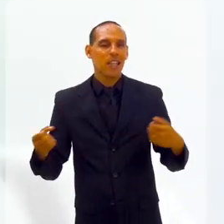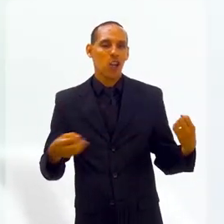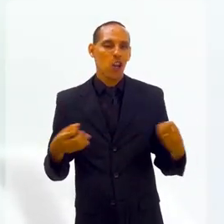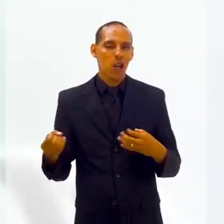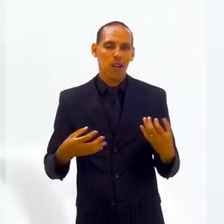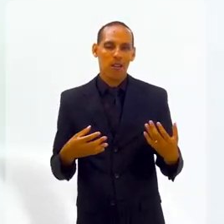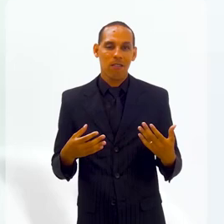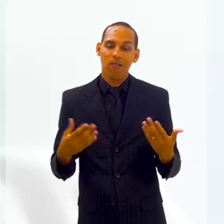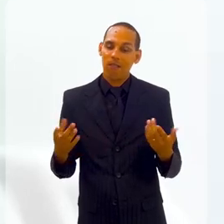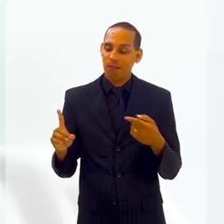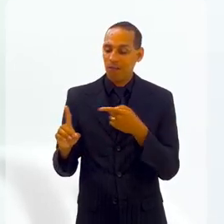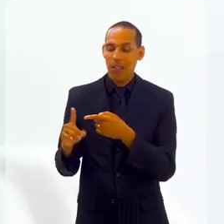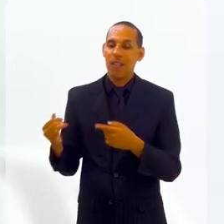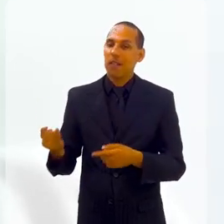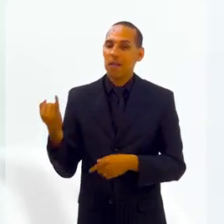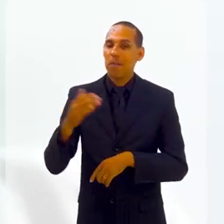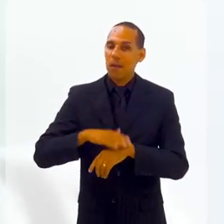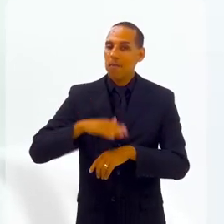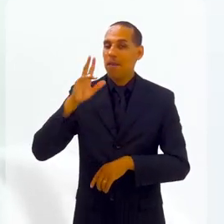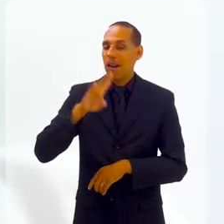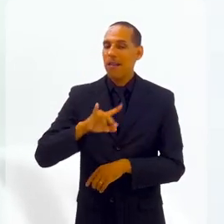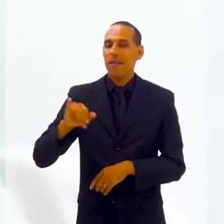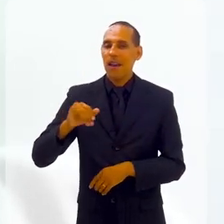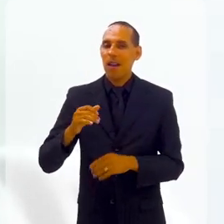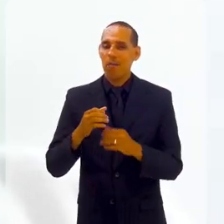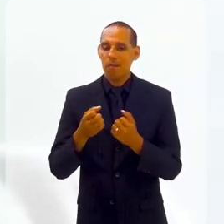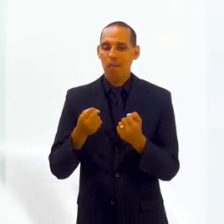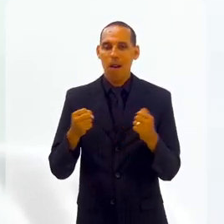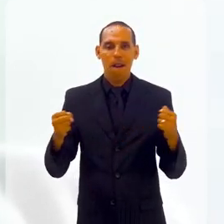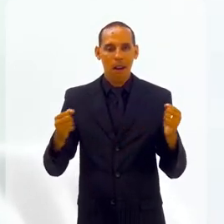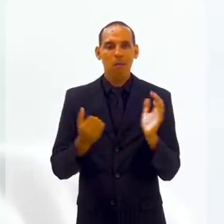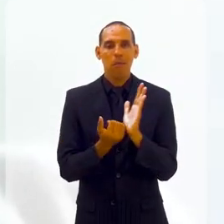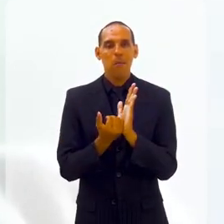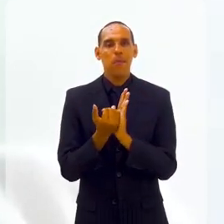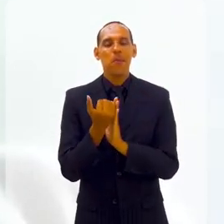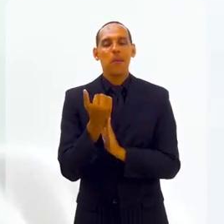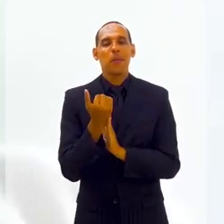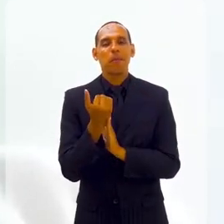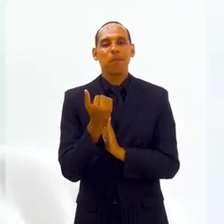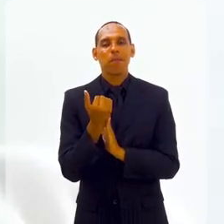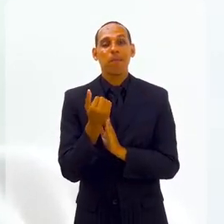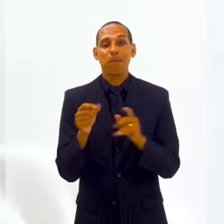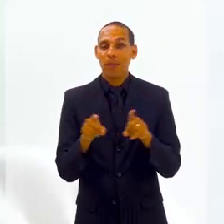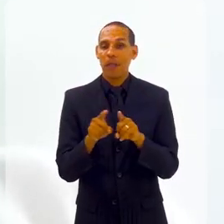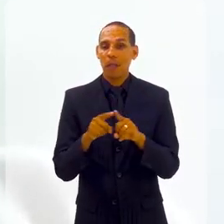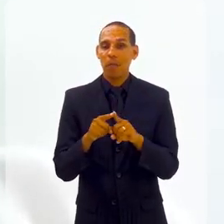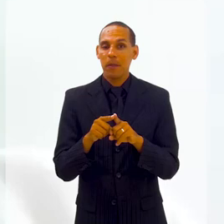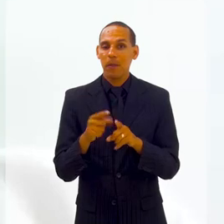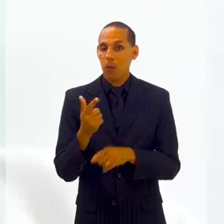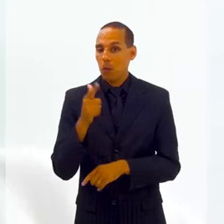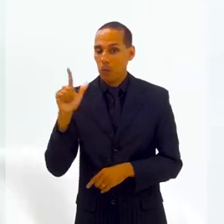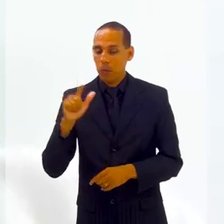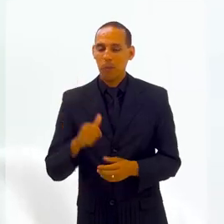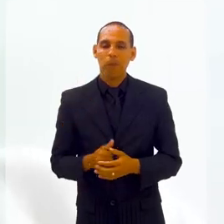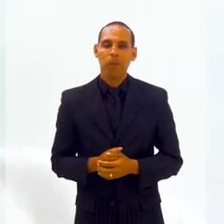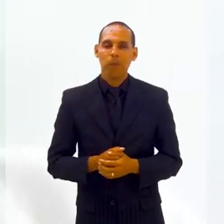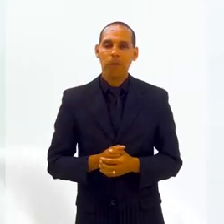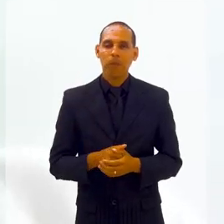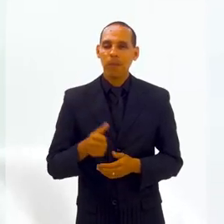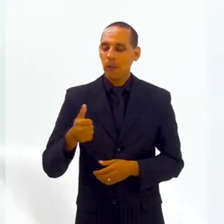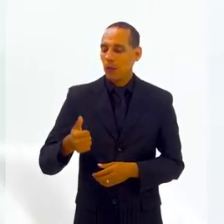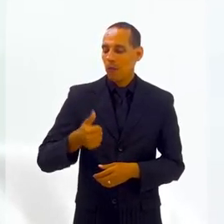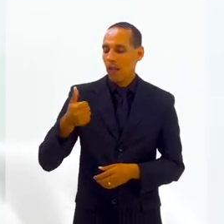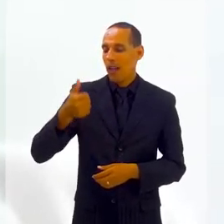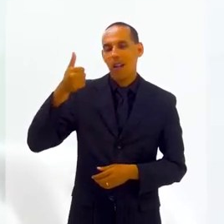e a sua importância deve crescer ainda mais né e um aspecto que a gente deve tomar em consideração